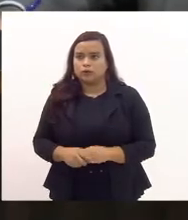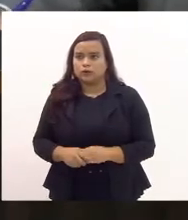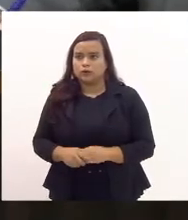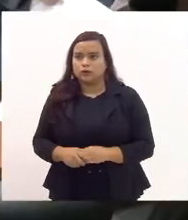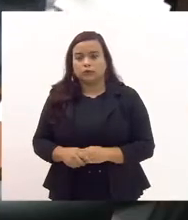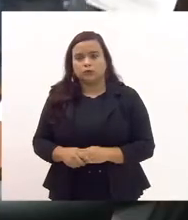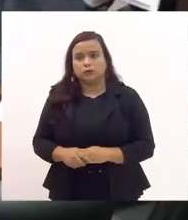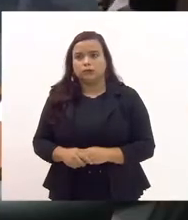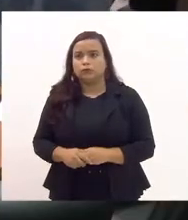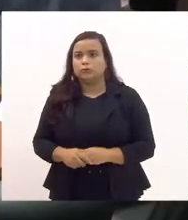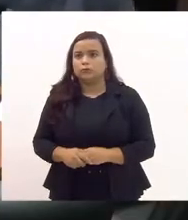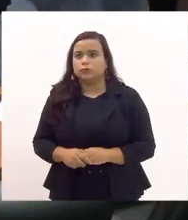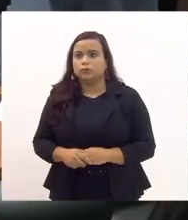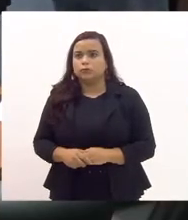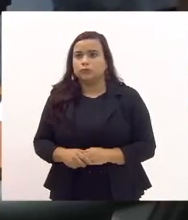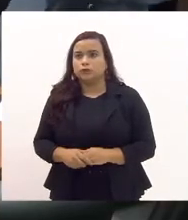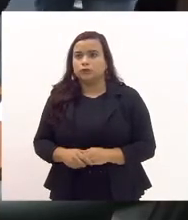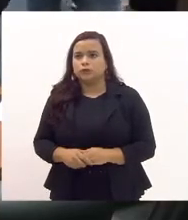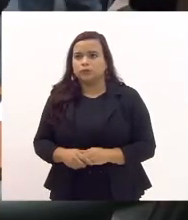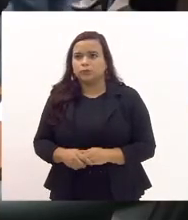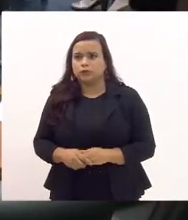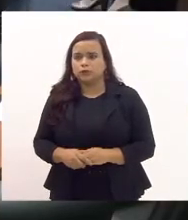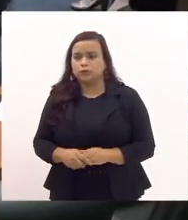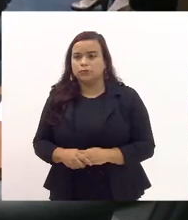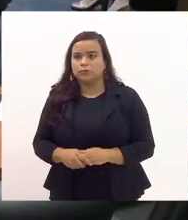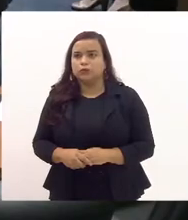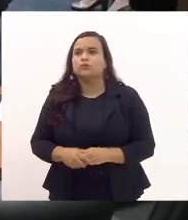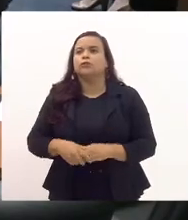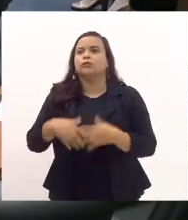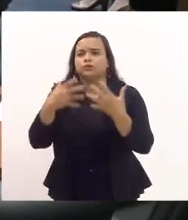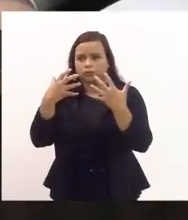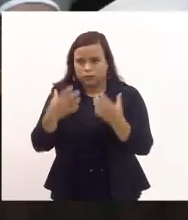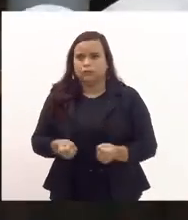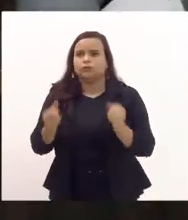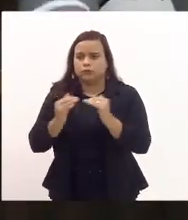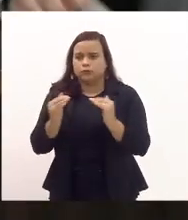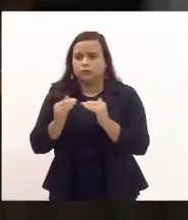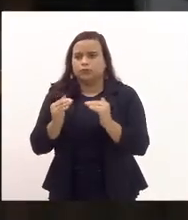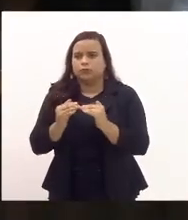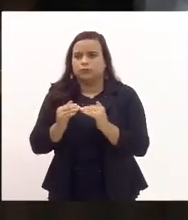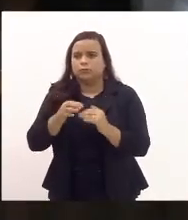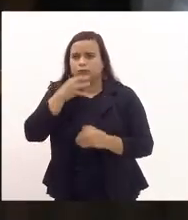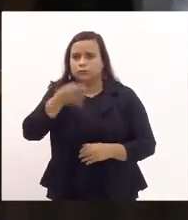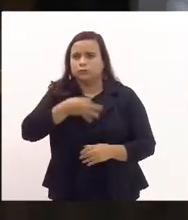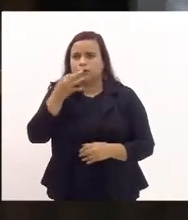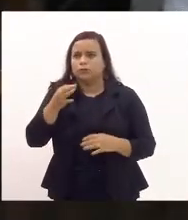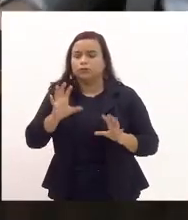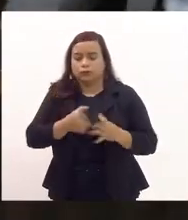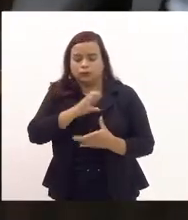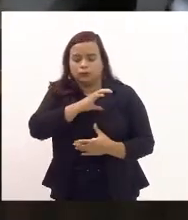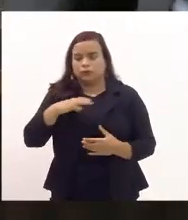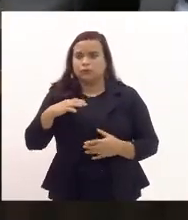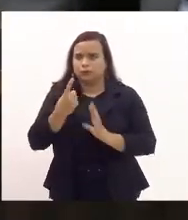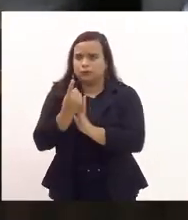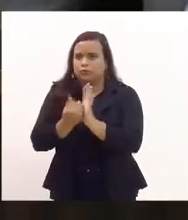o parecer favorável presidentes pela comissão de orçamento